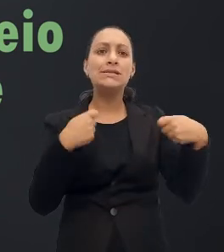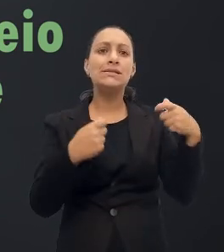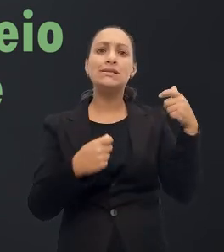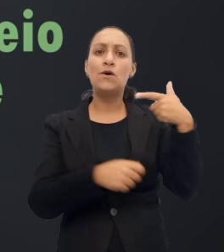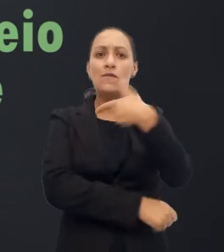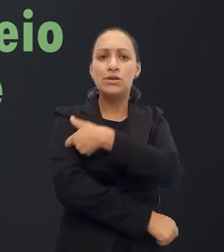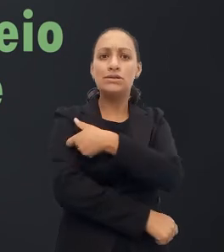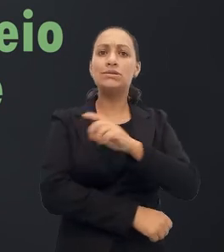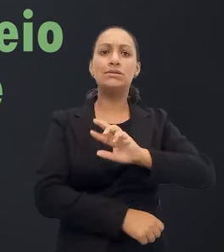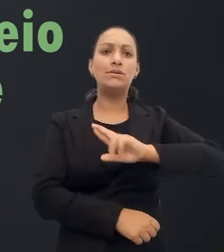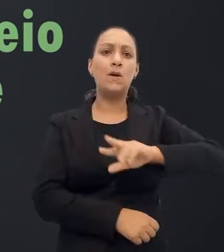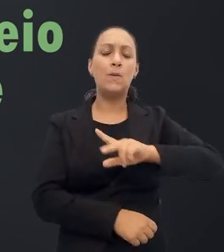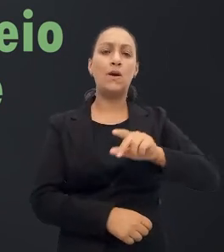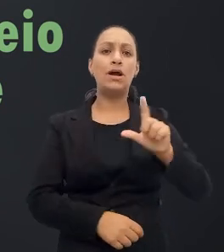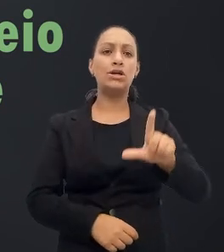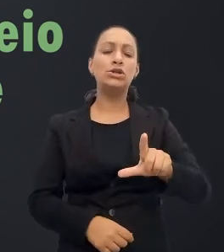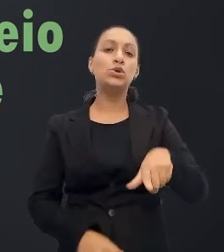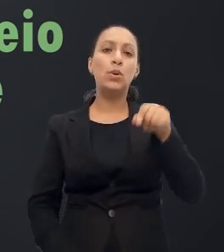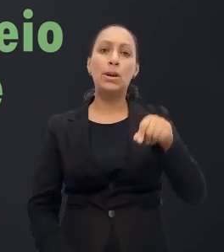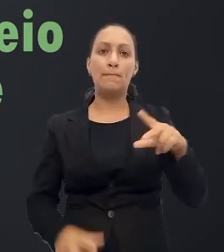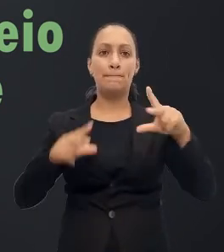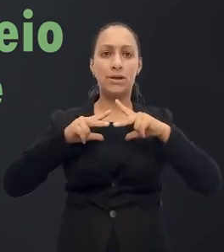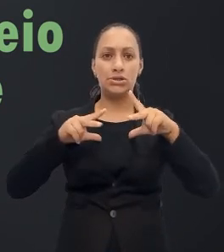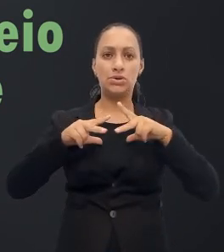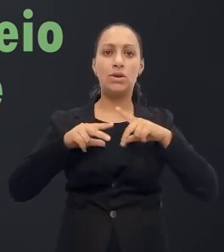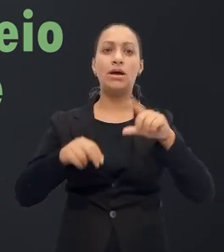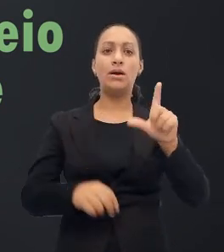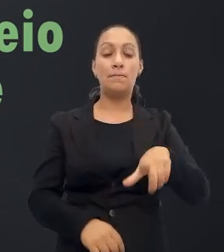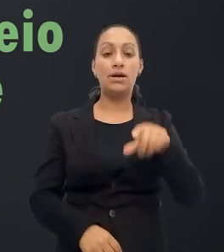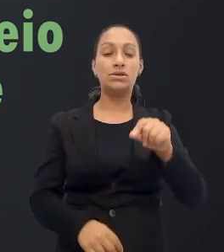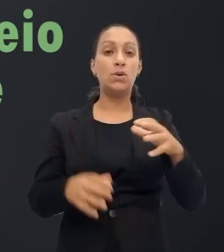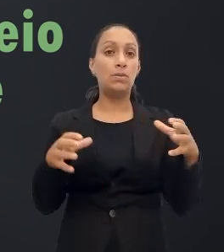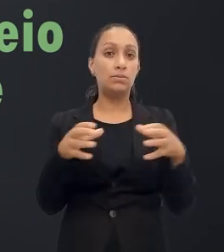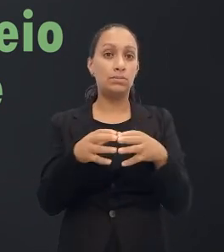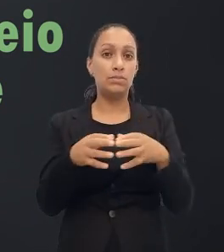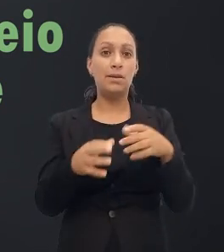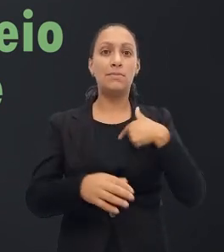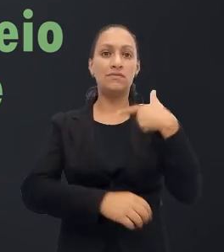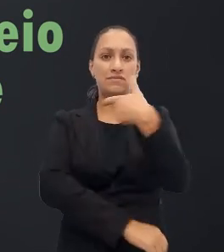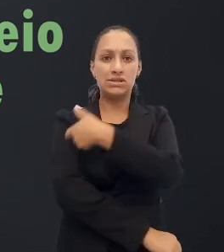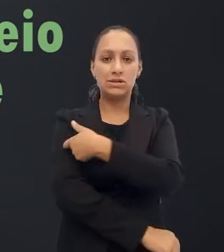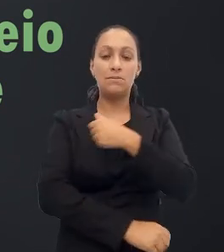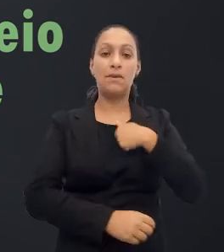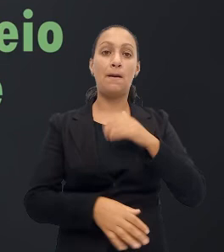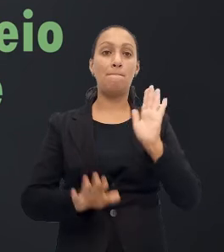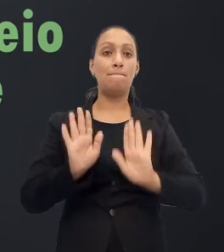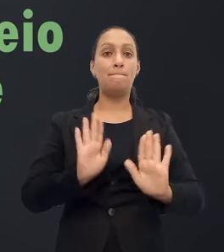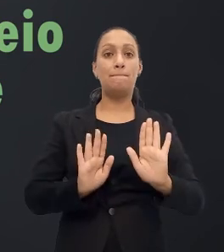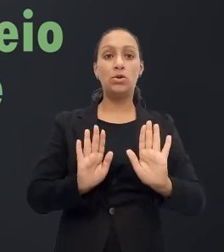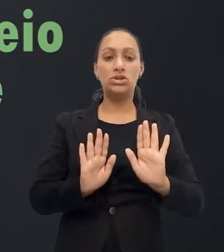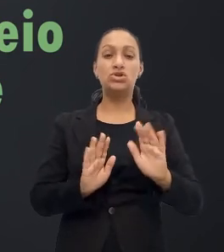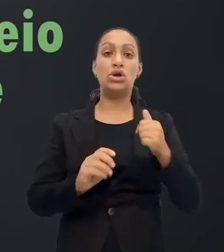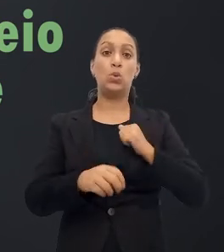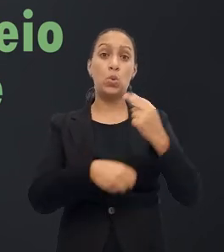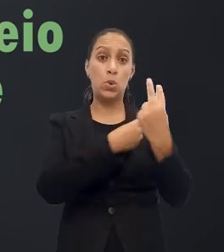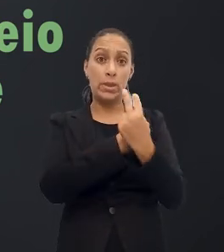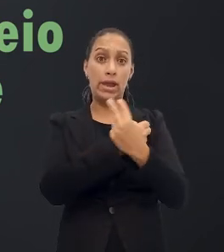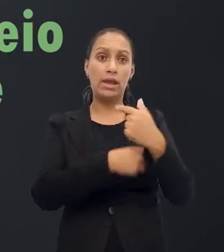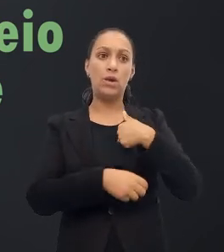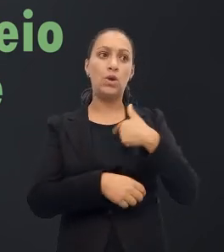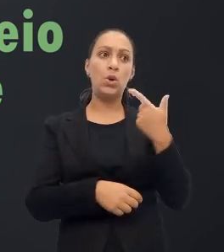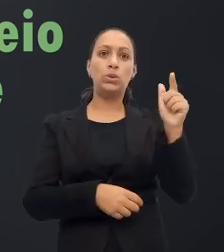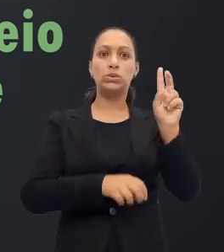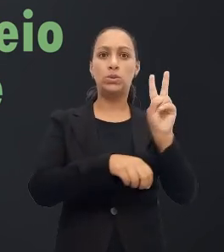vacinadas e não é uma escolha particular, ela é uma escolha coletiva. Eu me vacino para me proteger e proteger os demais que não poderiam se vacinar